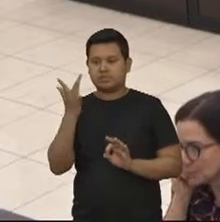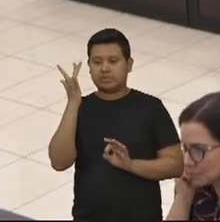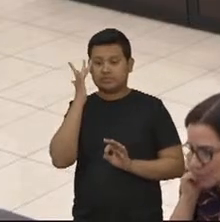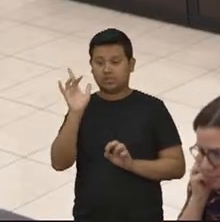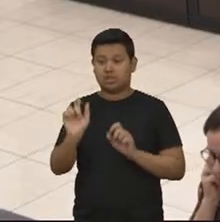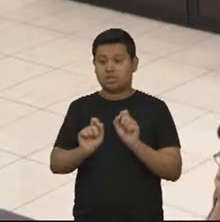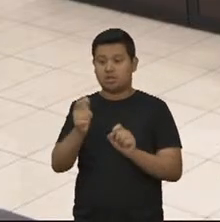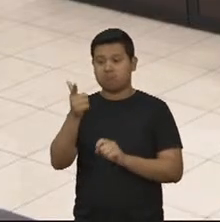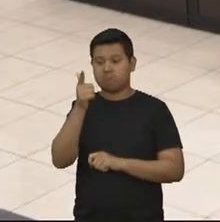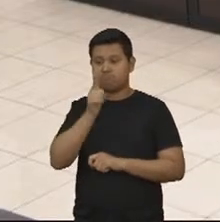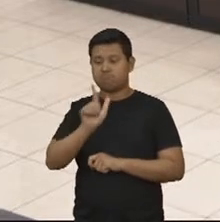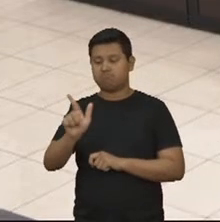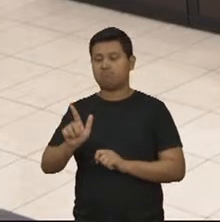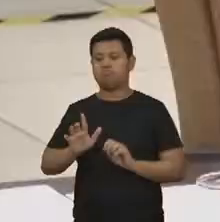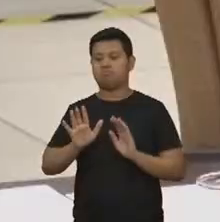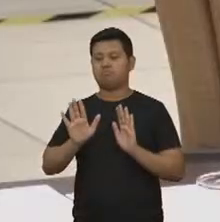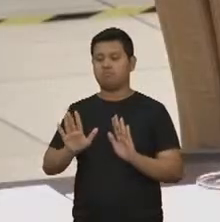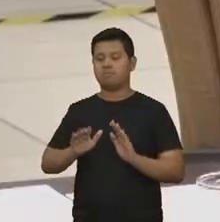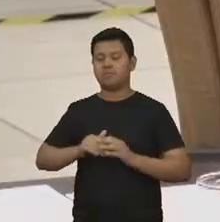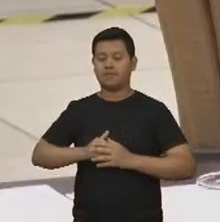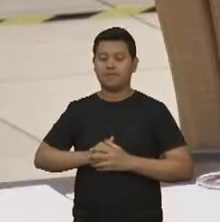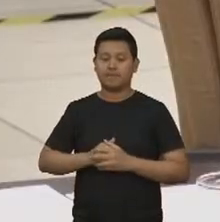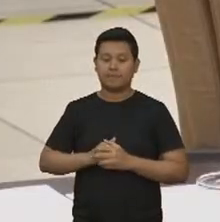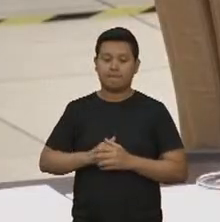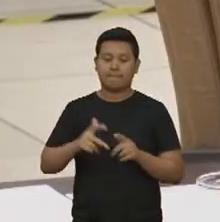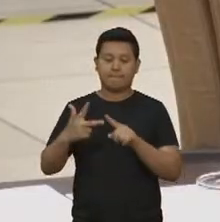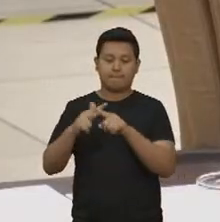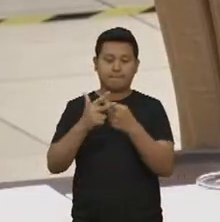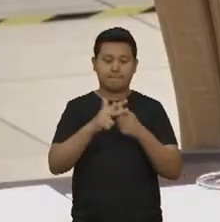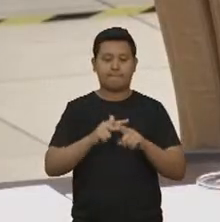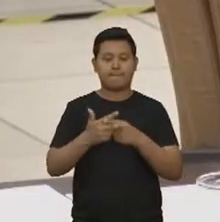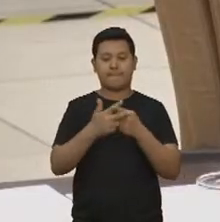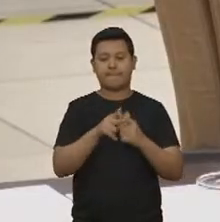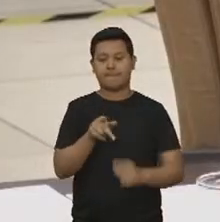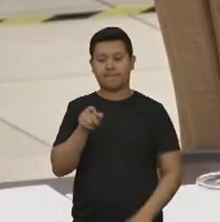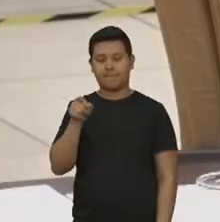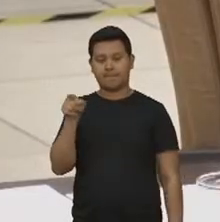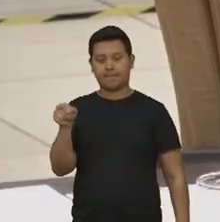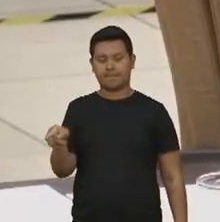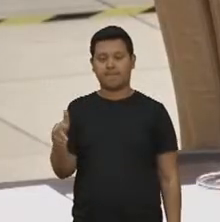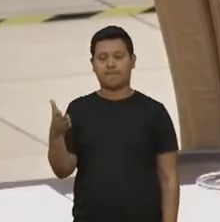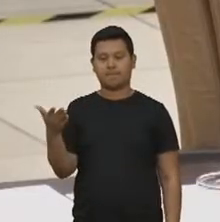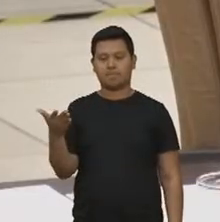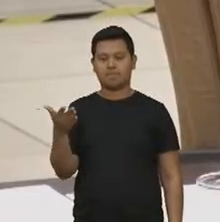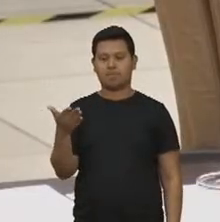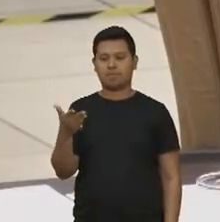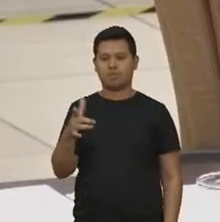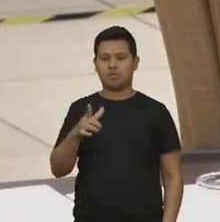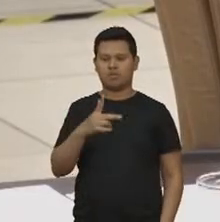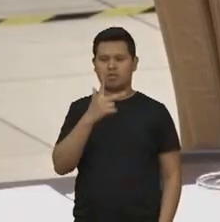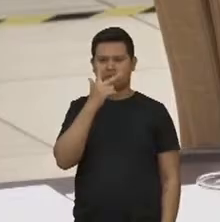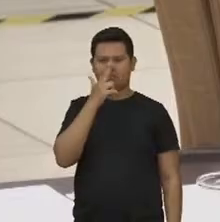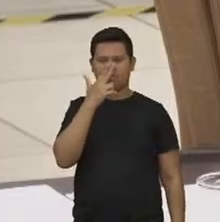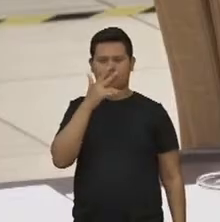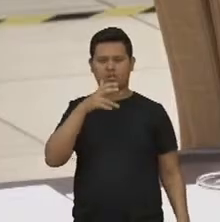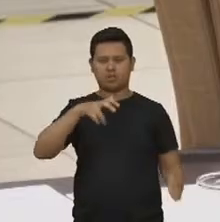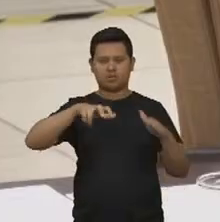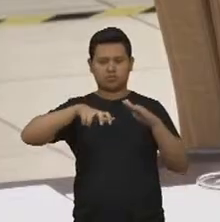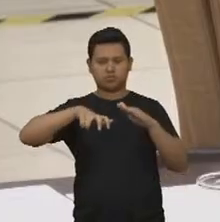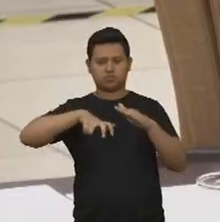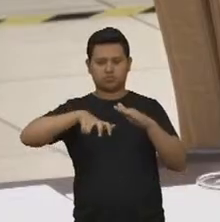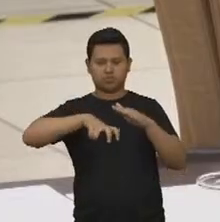ia dar certo, né? A manutenção lá nessa, acho que ali é uma garagem, não é? É uma garagem,